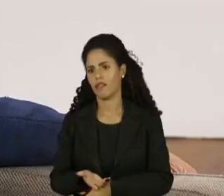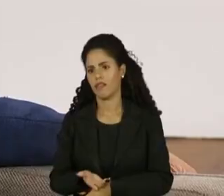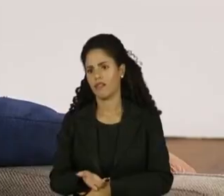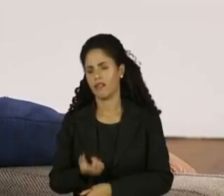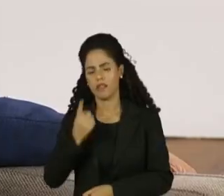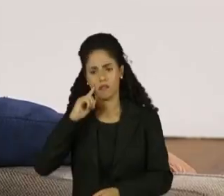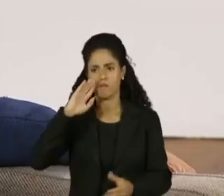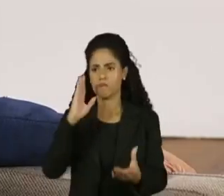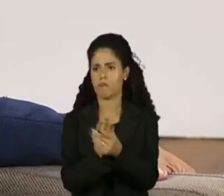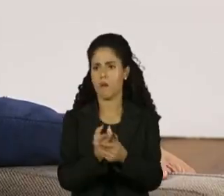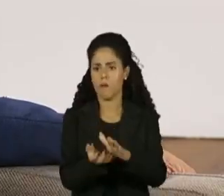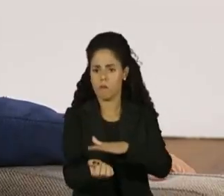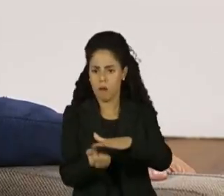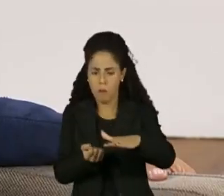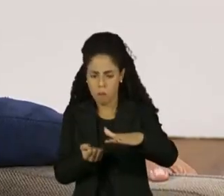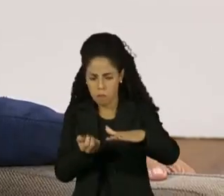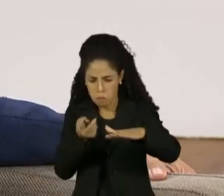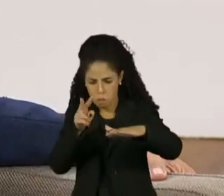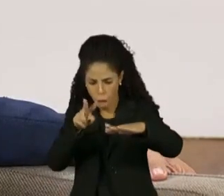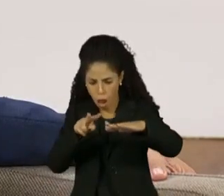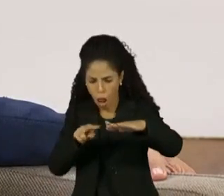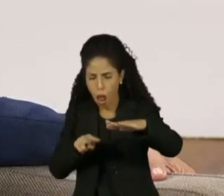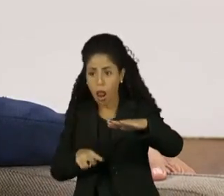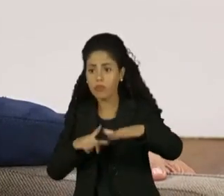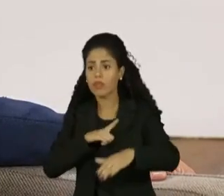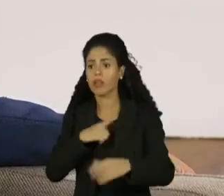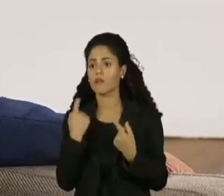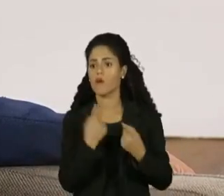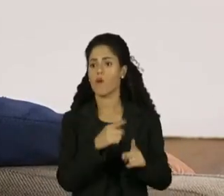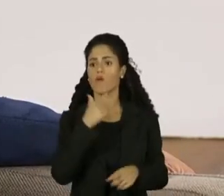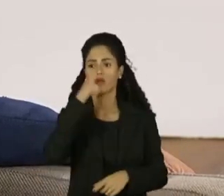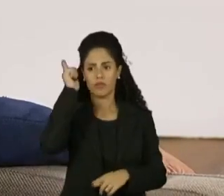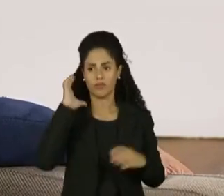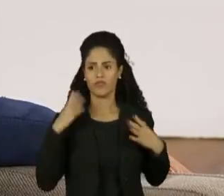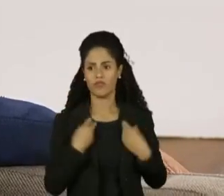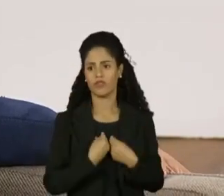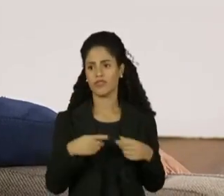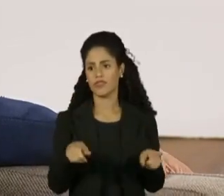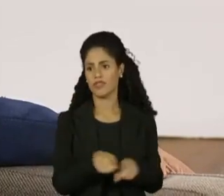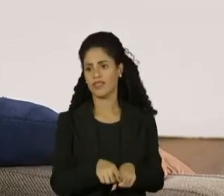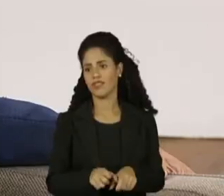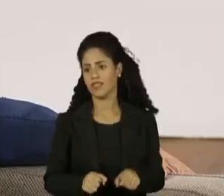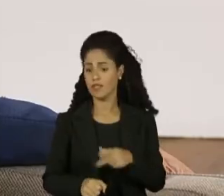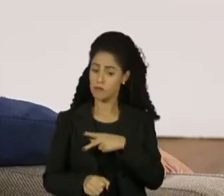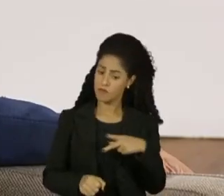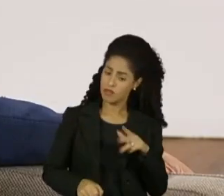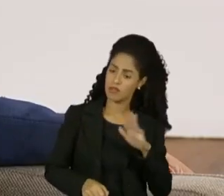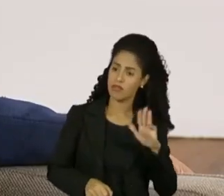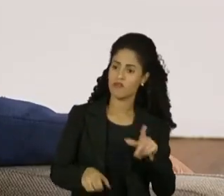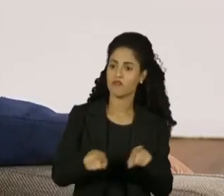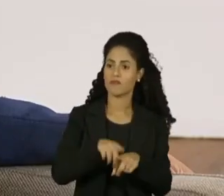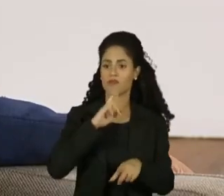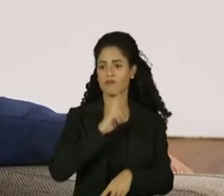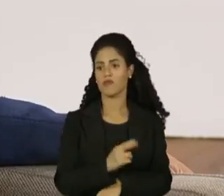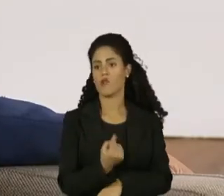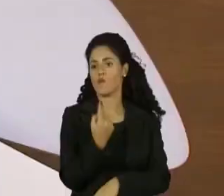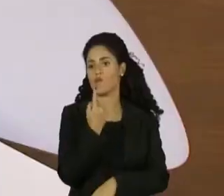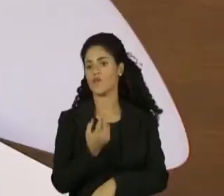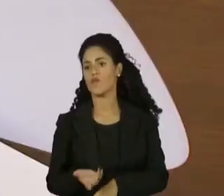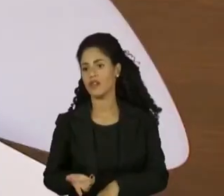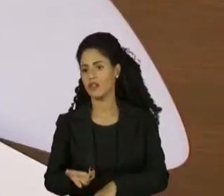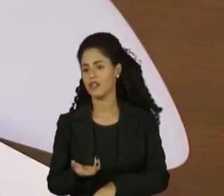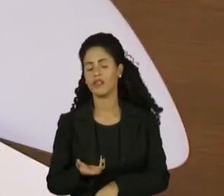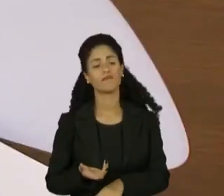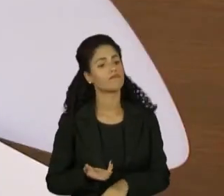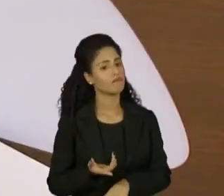deve sair esborrotando. Inclusive contra Alexandre de Moraes. Um deles, inclusive, foi feito pelo presidente da República. Me parece que foi o único que ele respondeu. Sim, mas ser